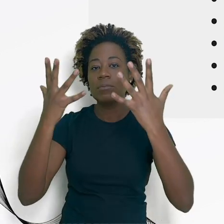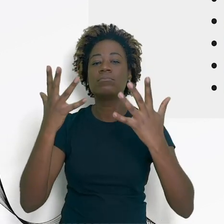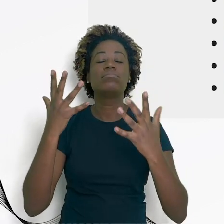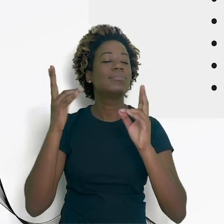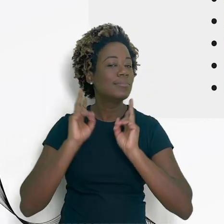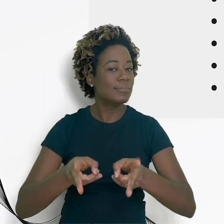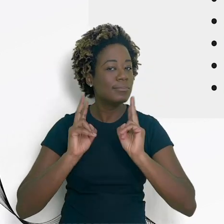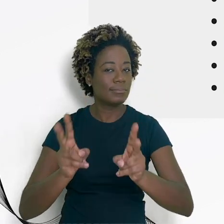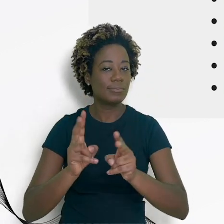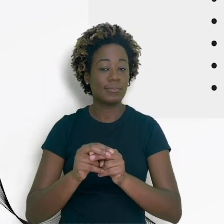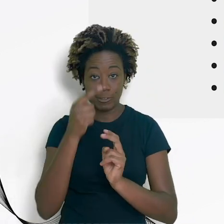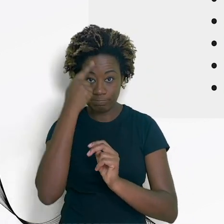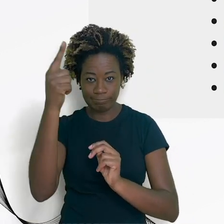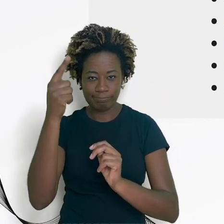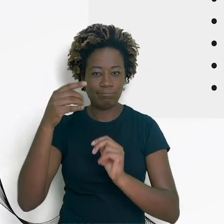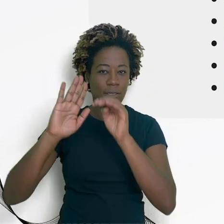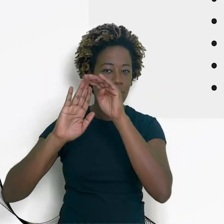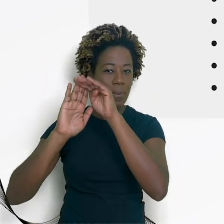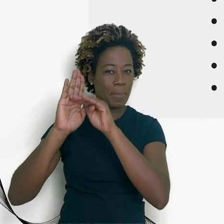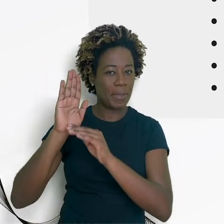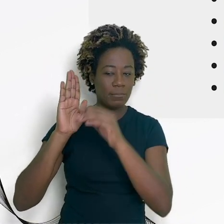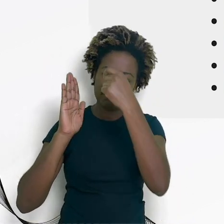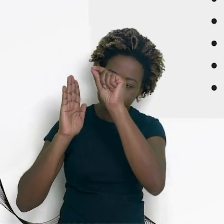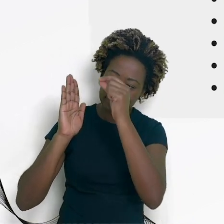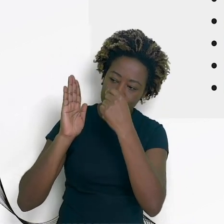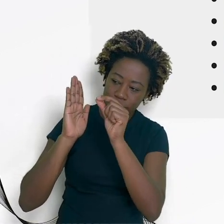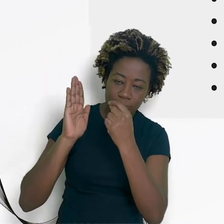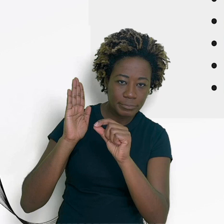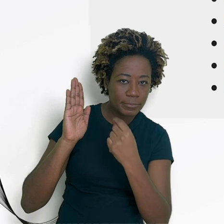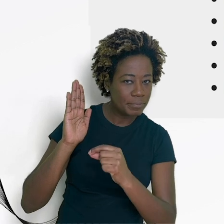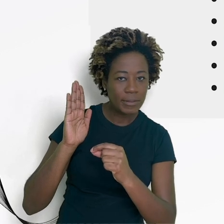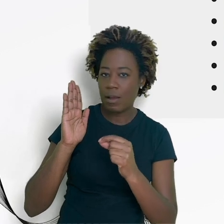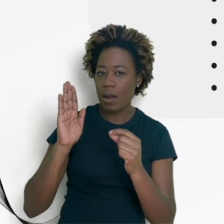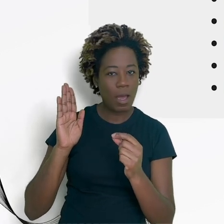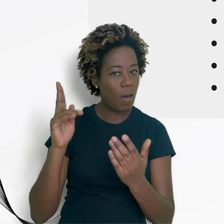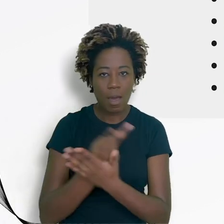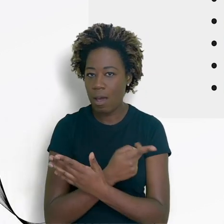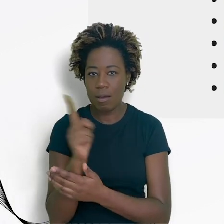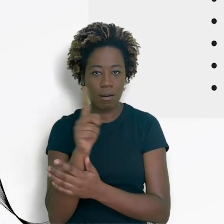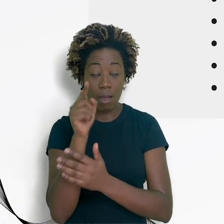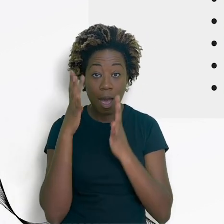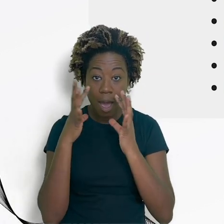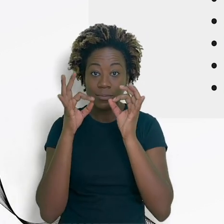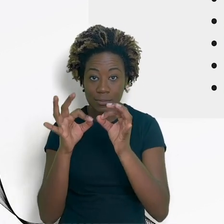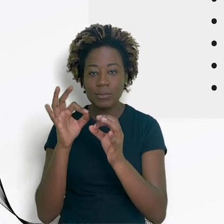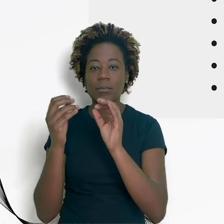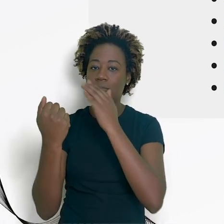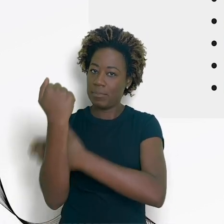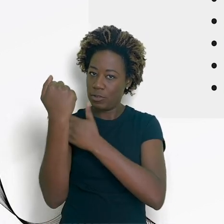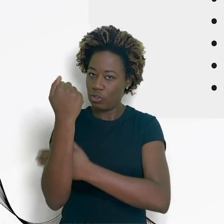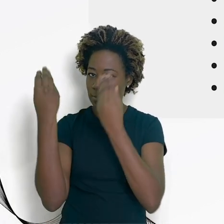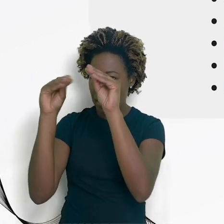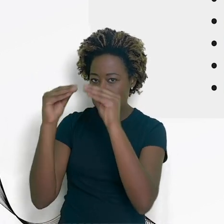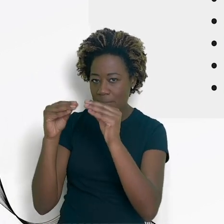tudo. Se liga, esse é um checklist. Então, vai nessa lista, não erra e coloca tudo que você precisa dentro dessa pastinha